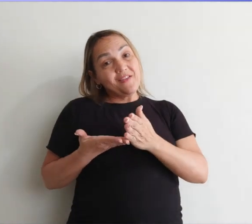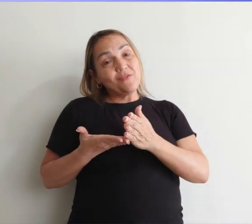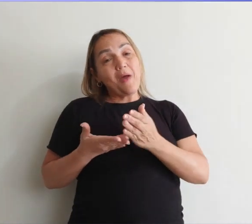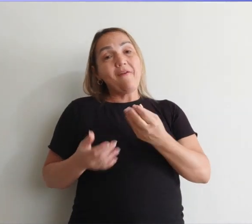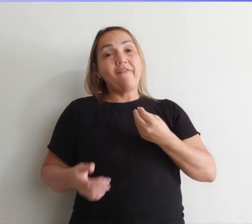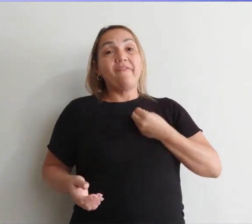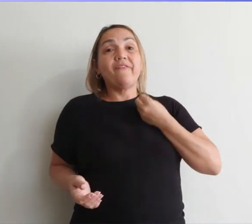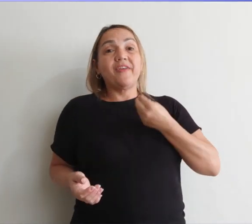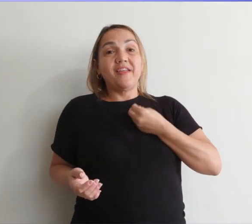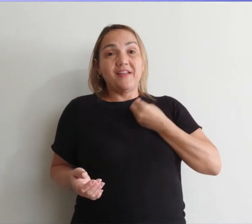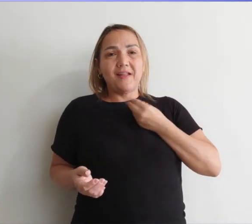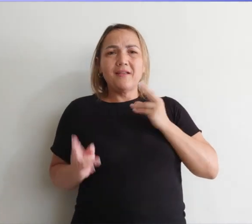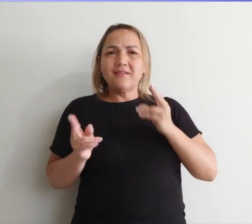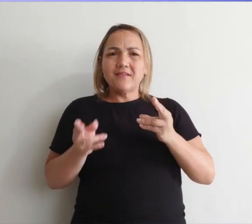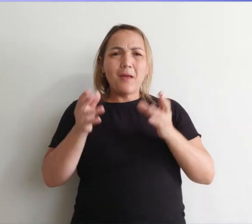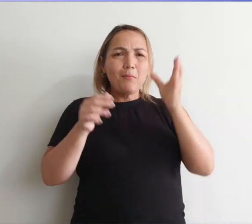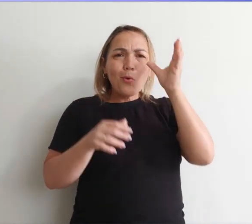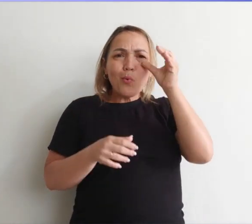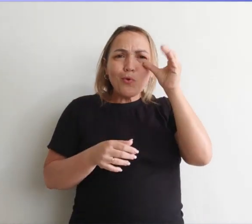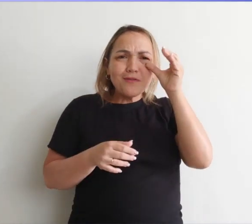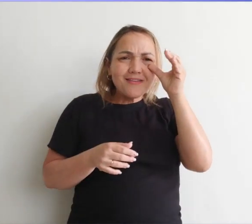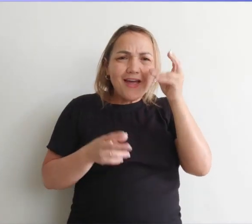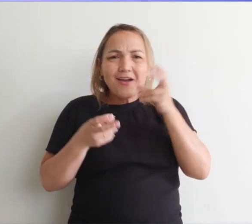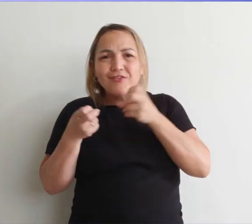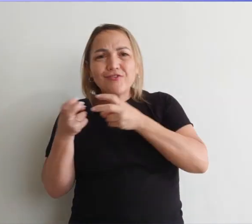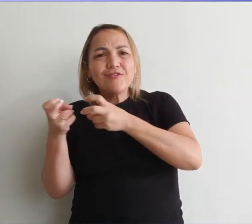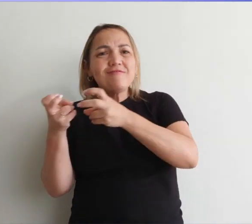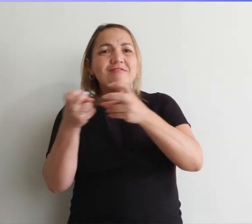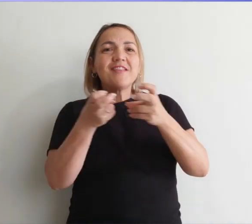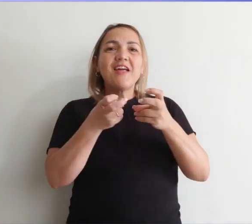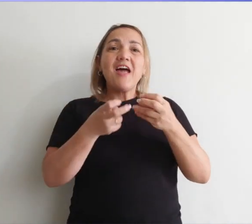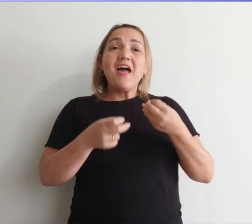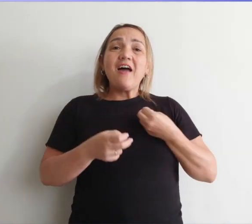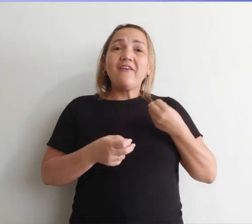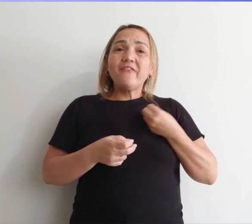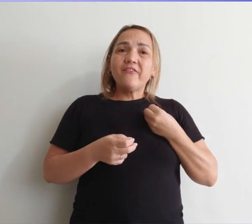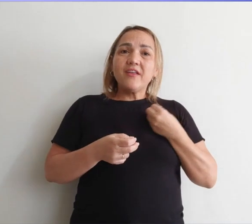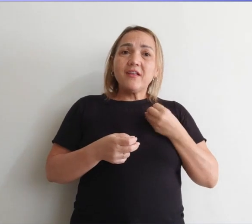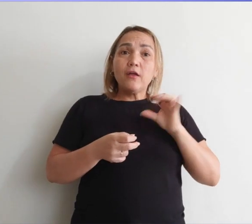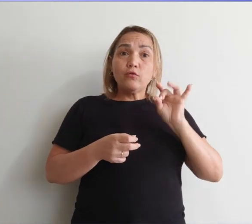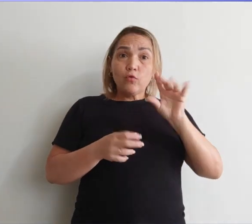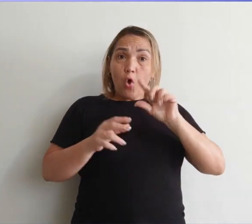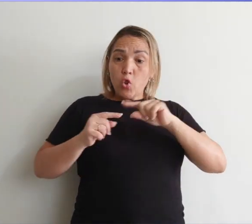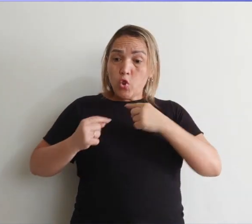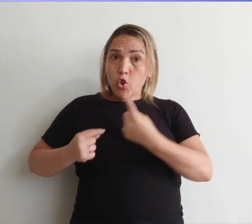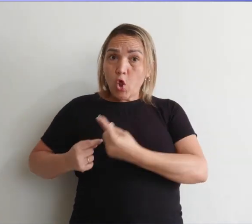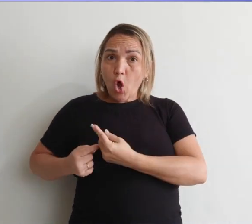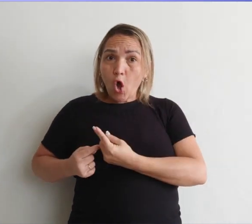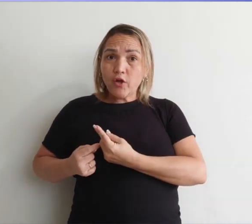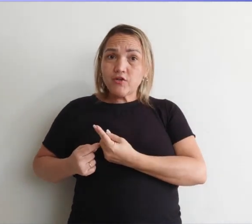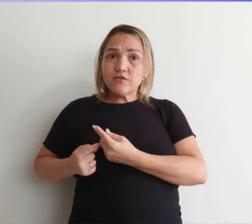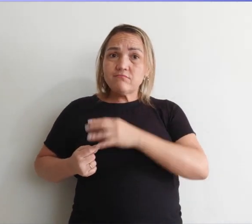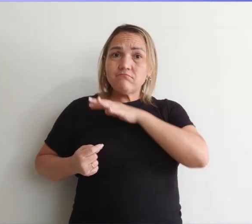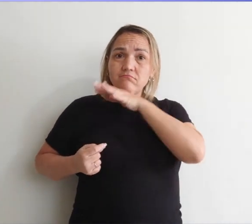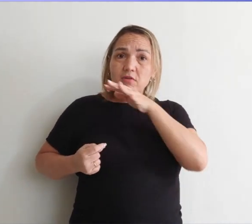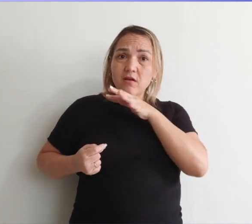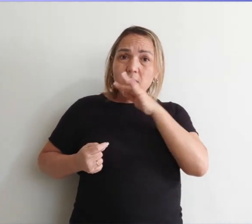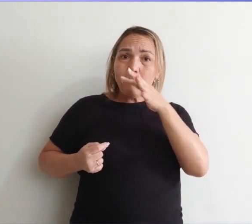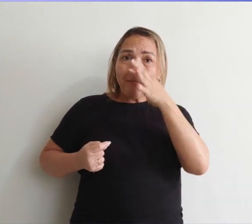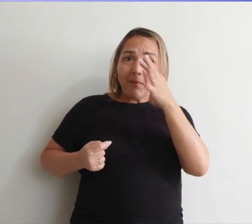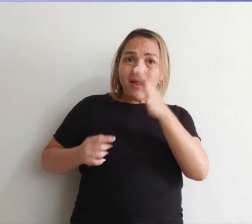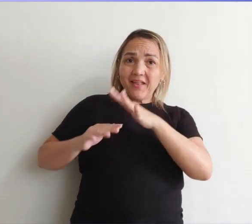as questões da vida, e eu sempre tive curiosidade de ver, né, a vida não é simplesmente nós aqui, os bichinhos ou as